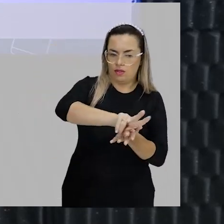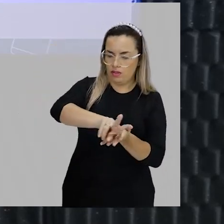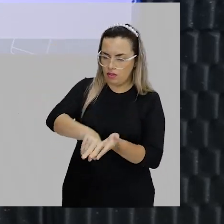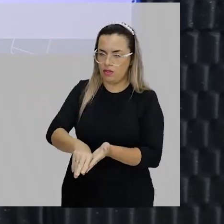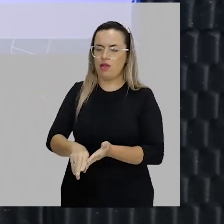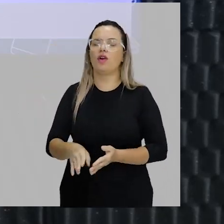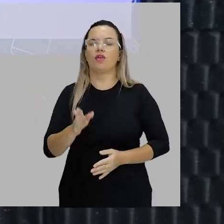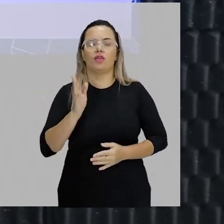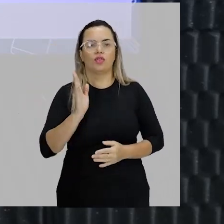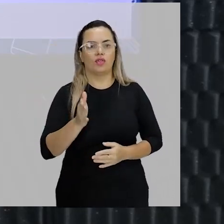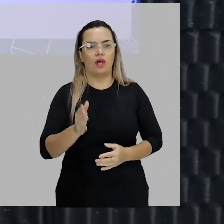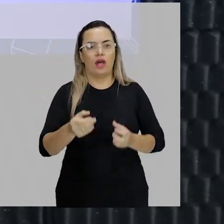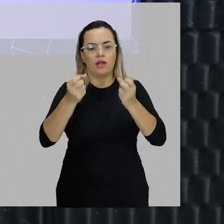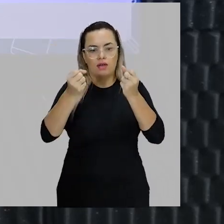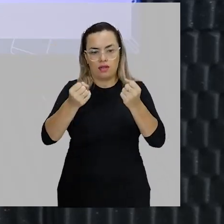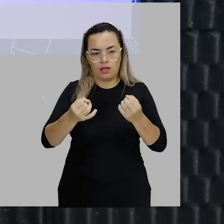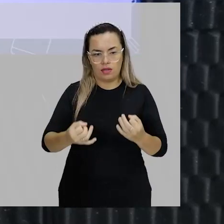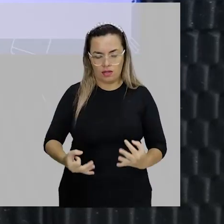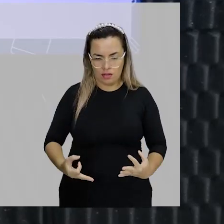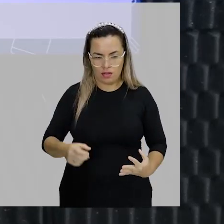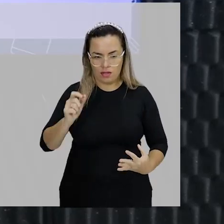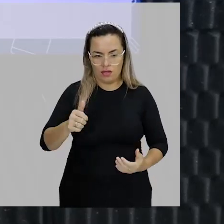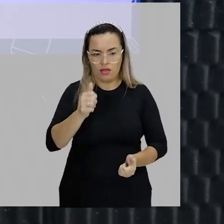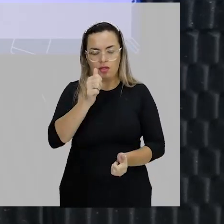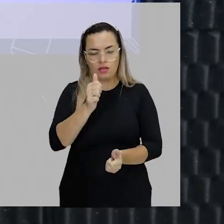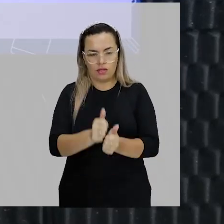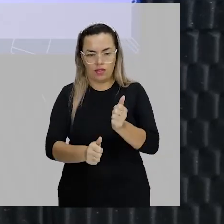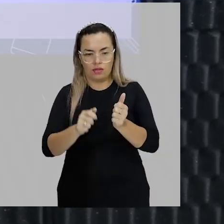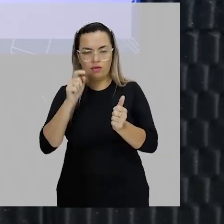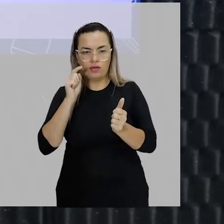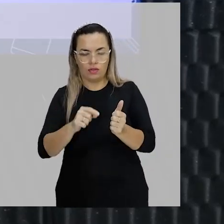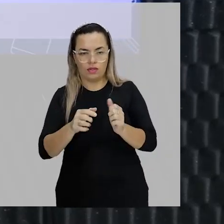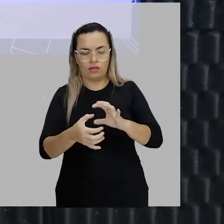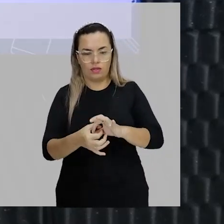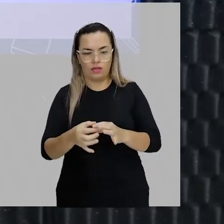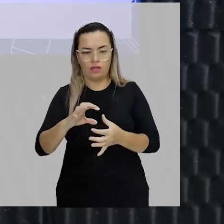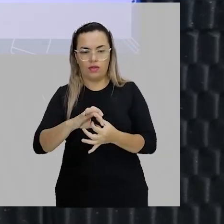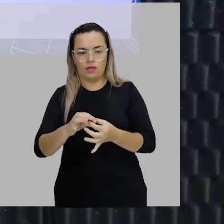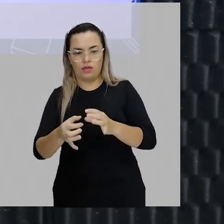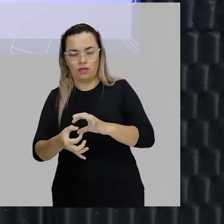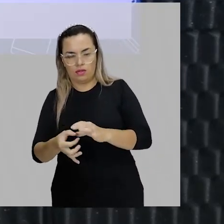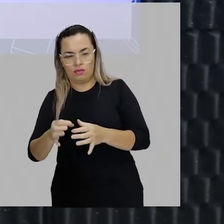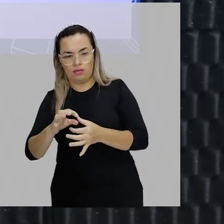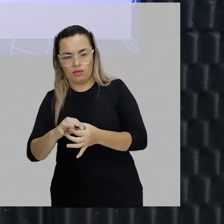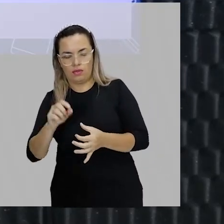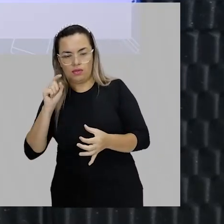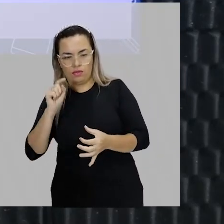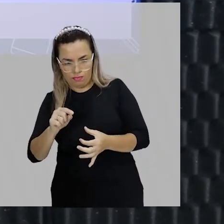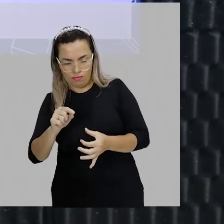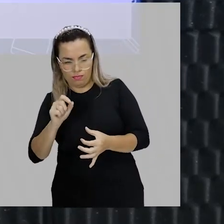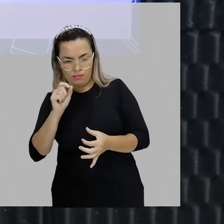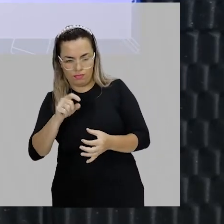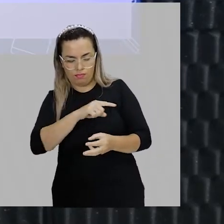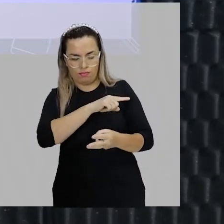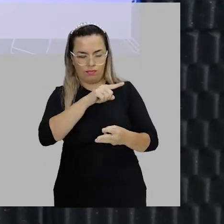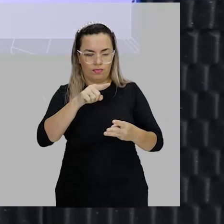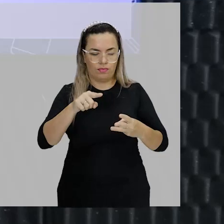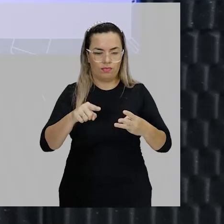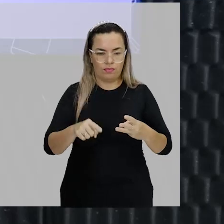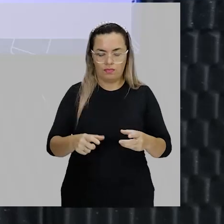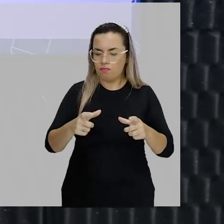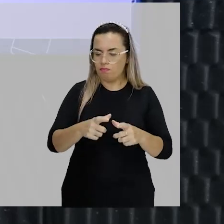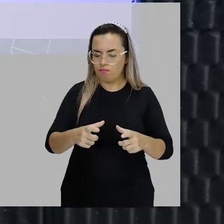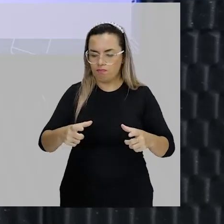Então, Jogos Olímpicos na Antiguidade já existiam algumas modalidades do atletismo. Na verdade, a